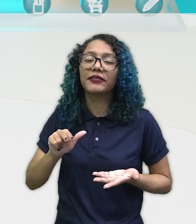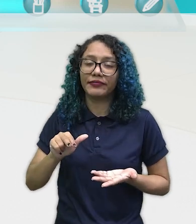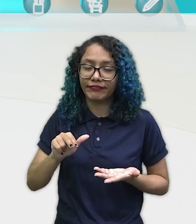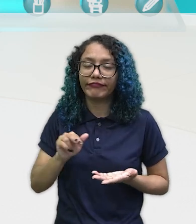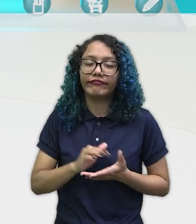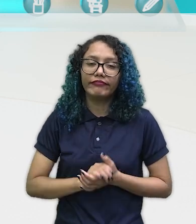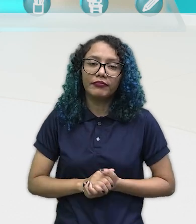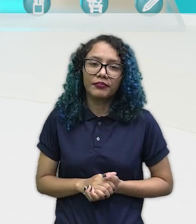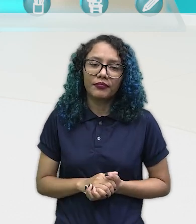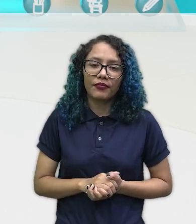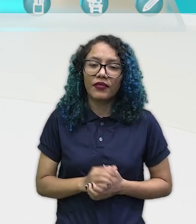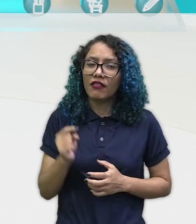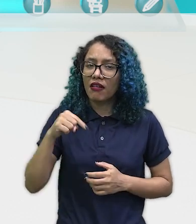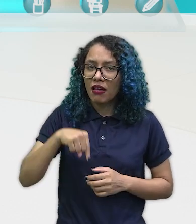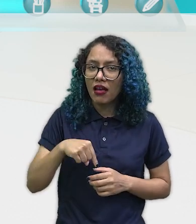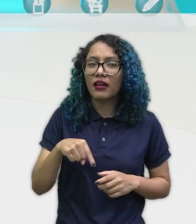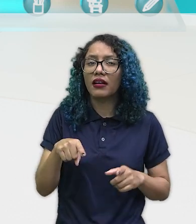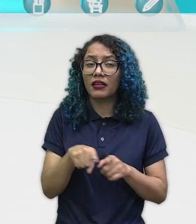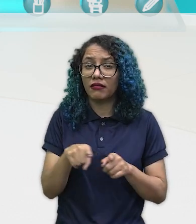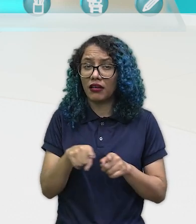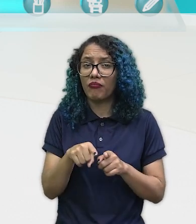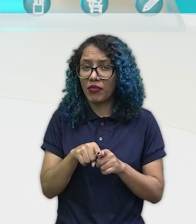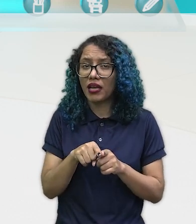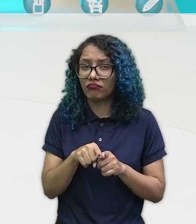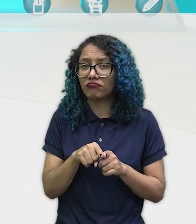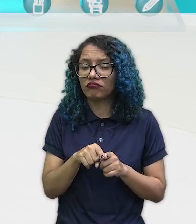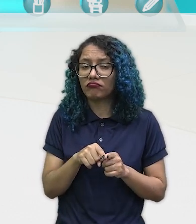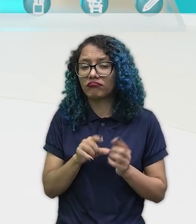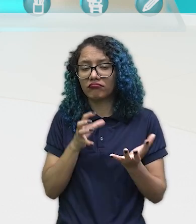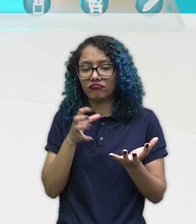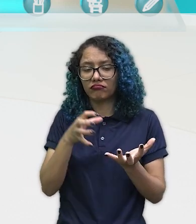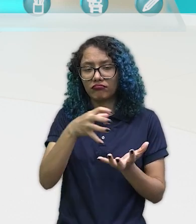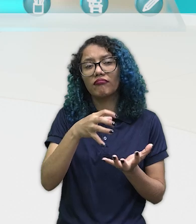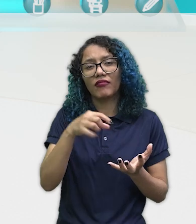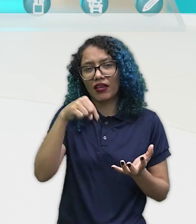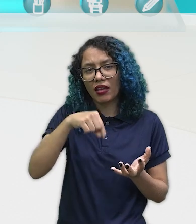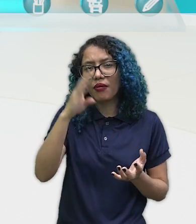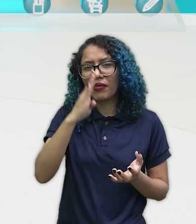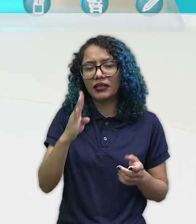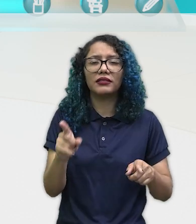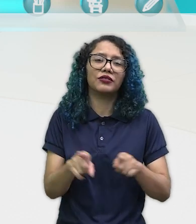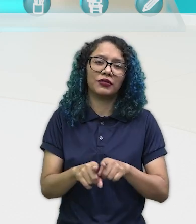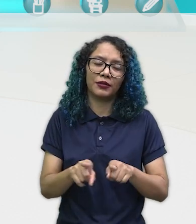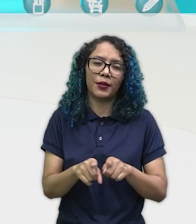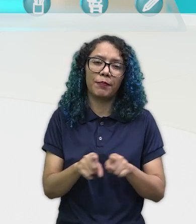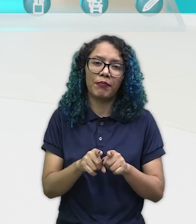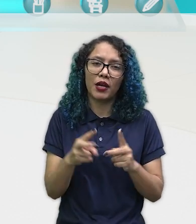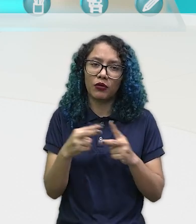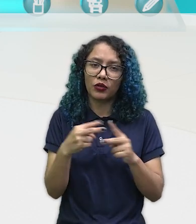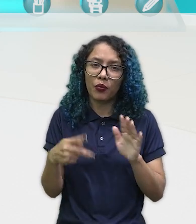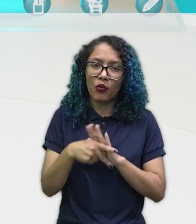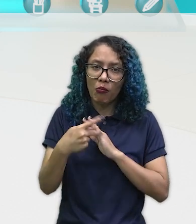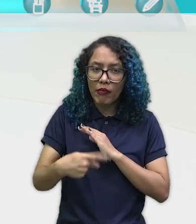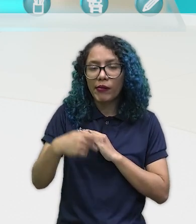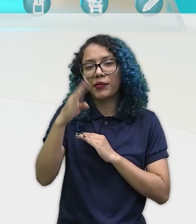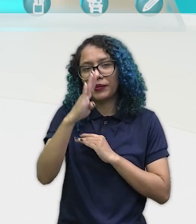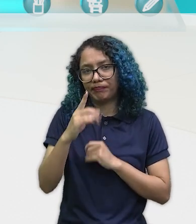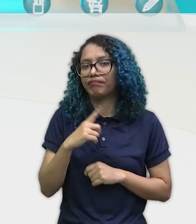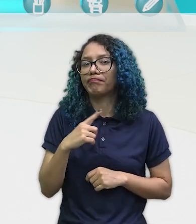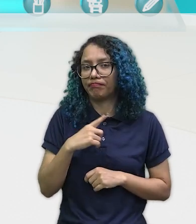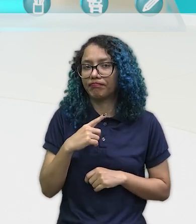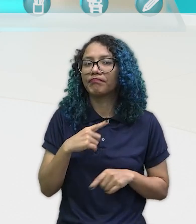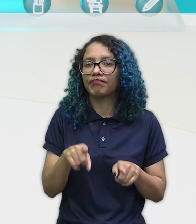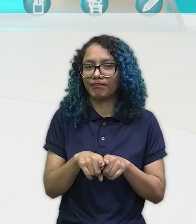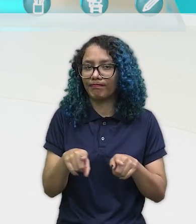também no nosso continente, no Brasil, temos lutas originalmente